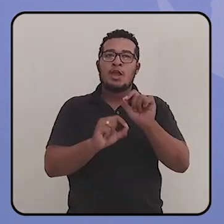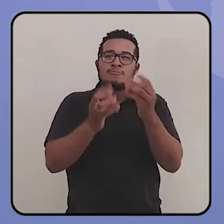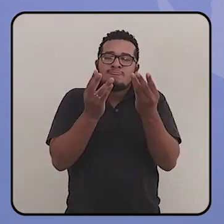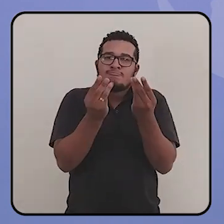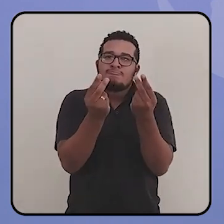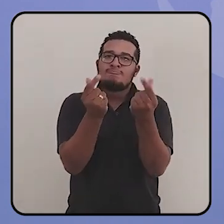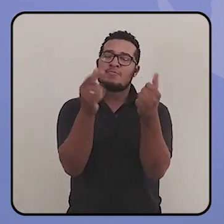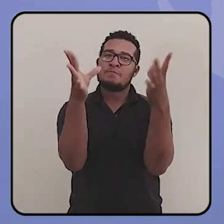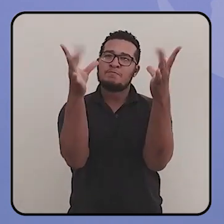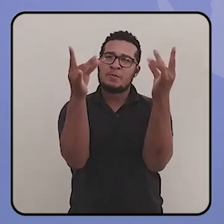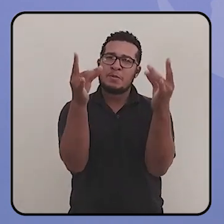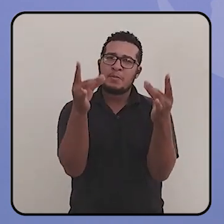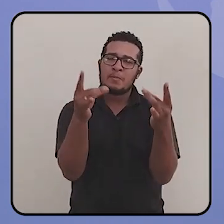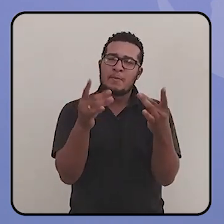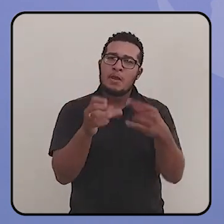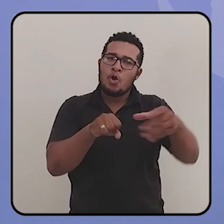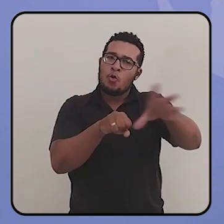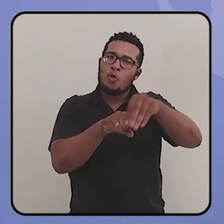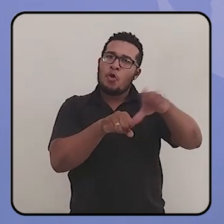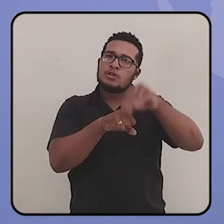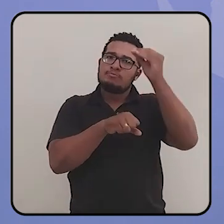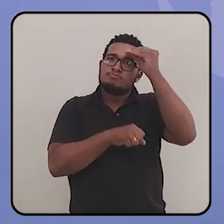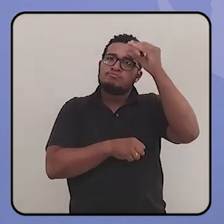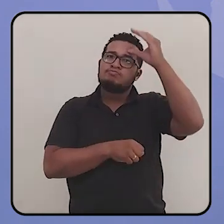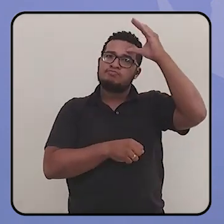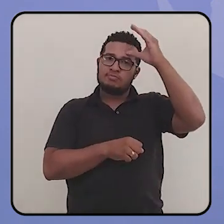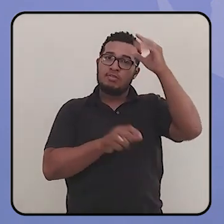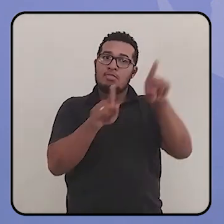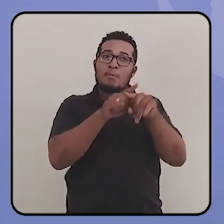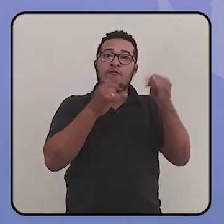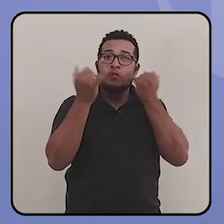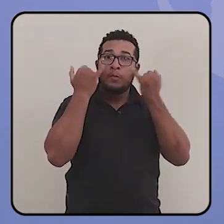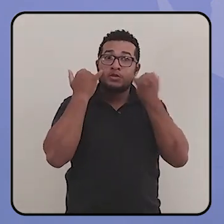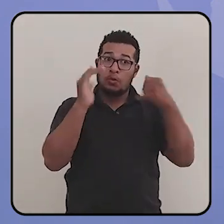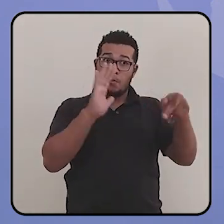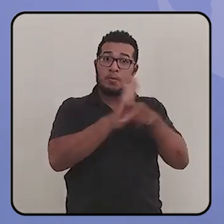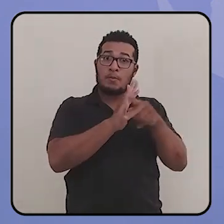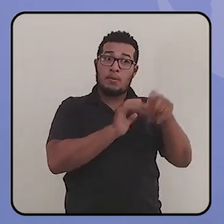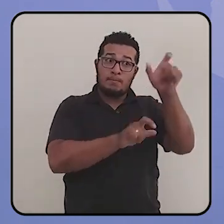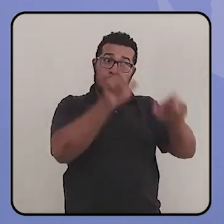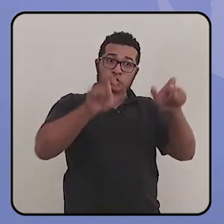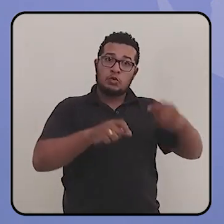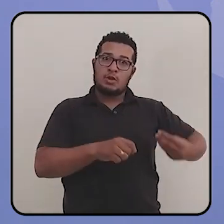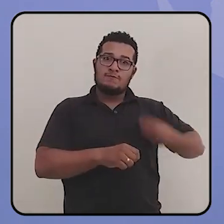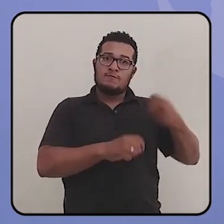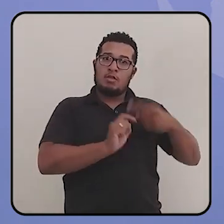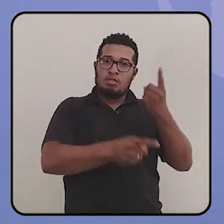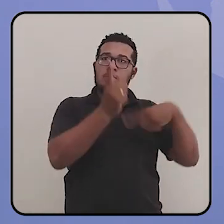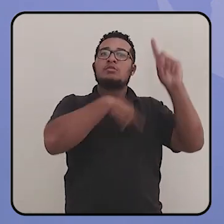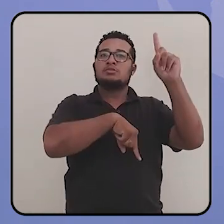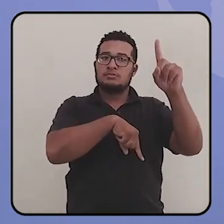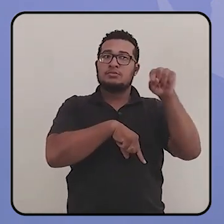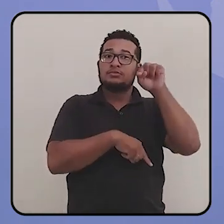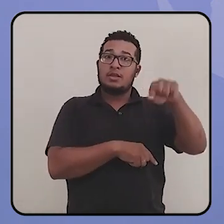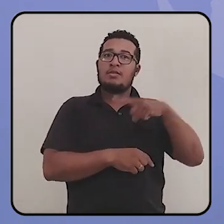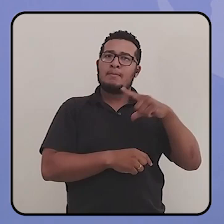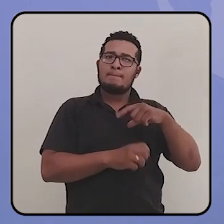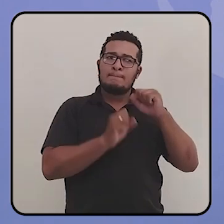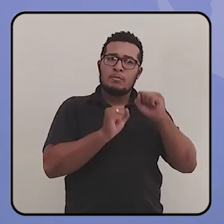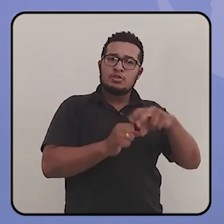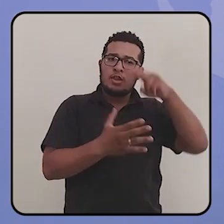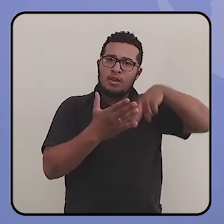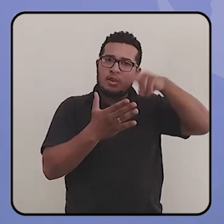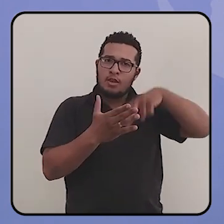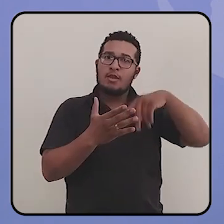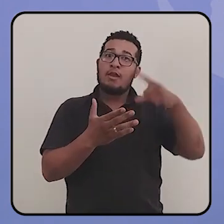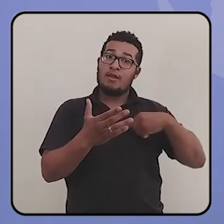municípios capixabas, porque realmente vocês irão se encantar com as belezas que nós temos no nosso estado. Belezas